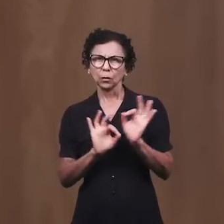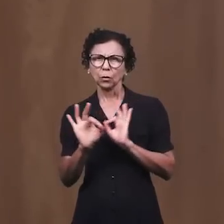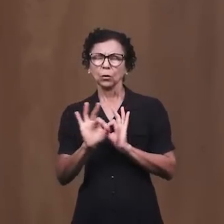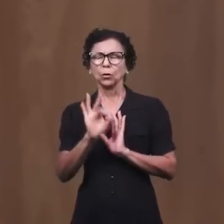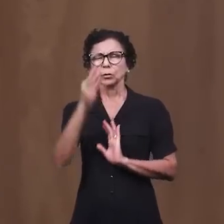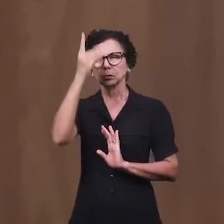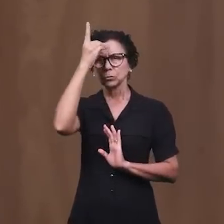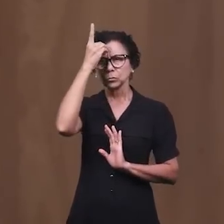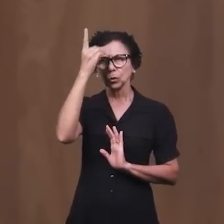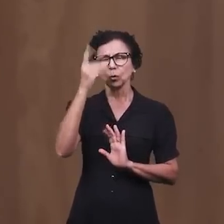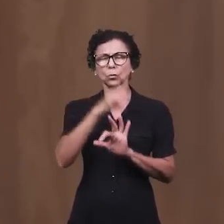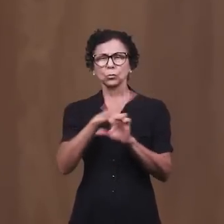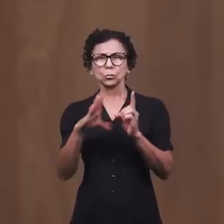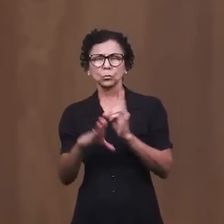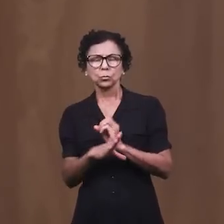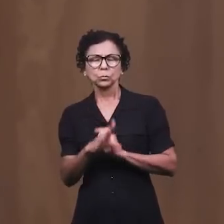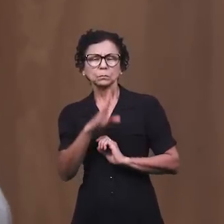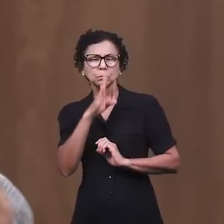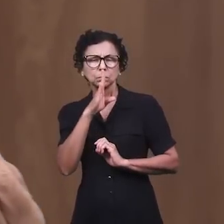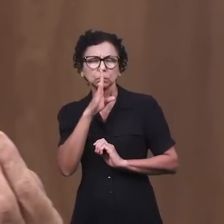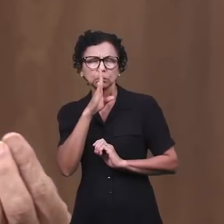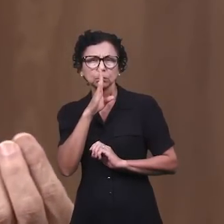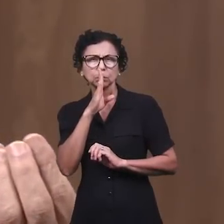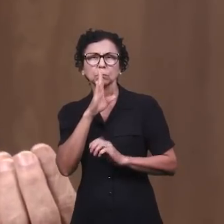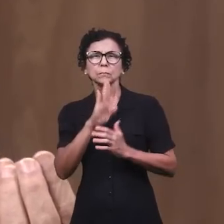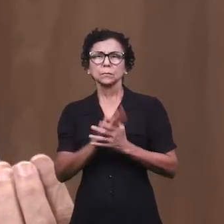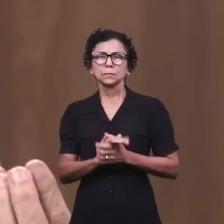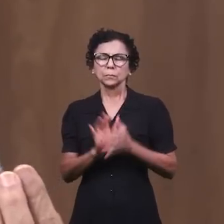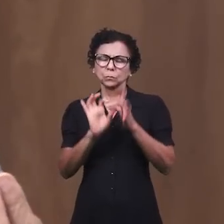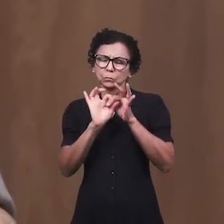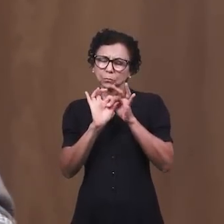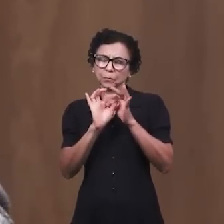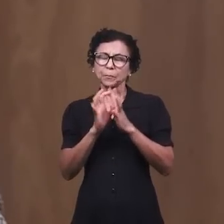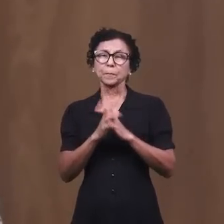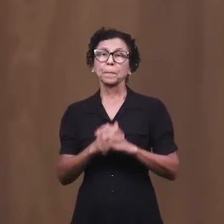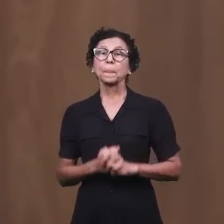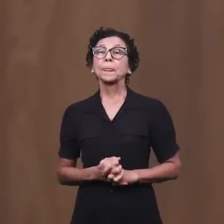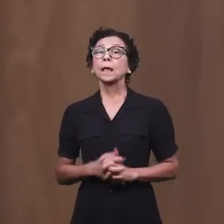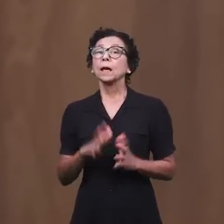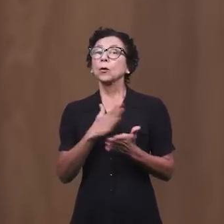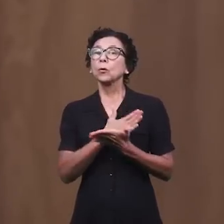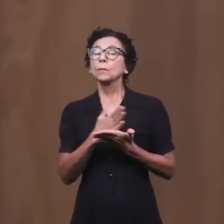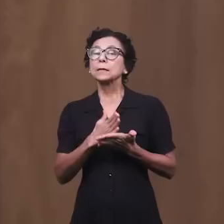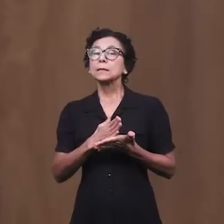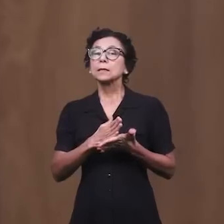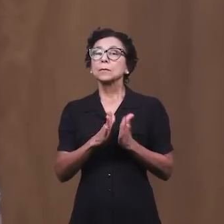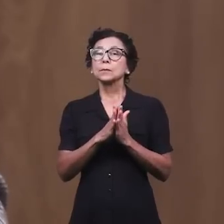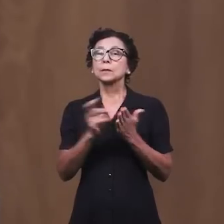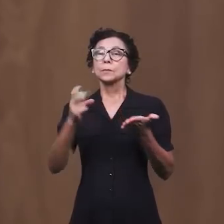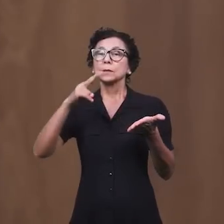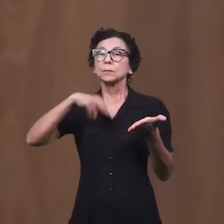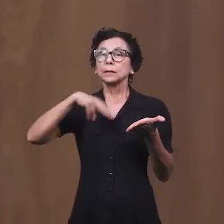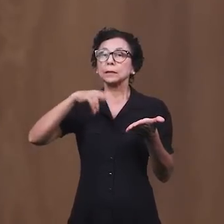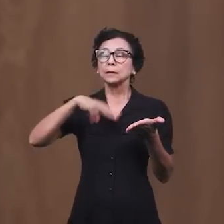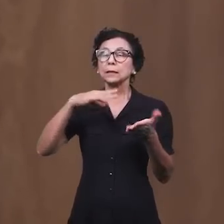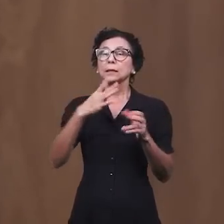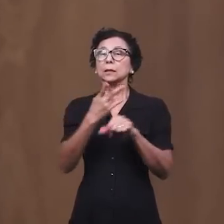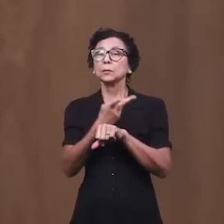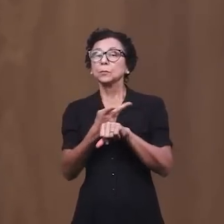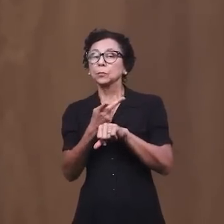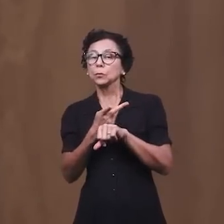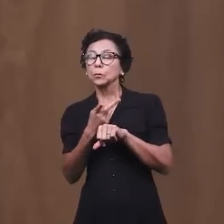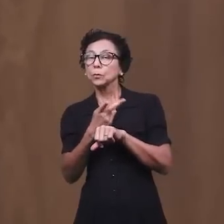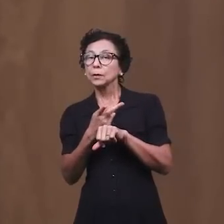que nós fomos convivendo com isso, nós fomos buscando na palavra os fundamentos que existem abundantemente na